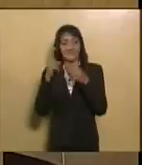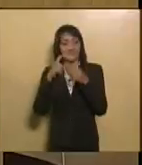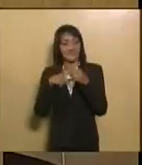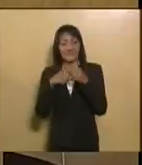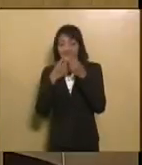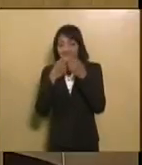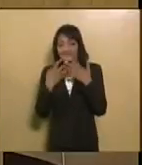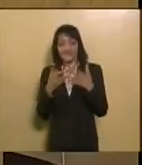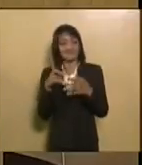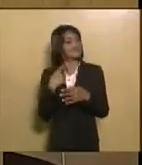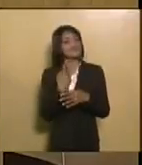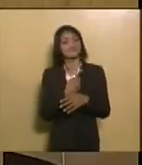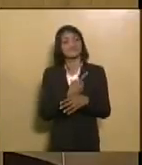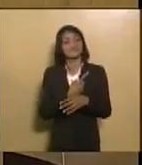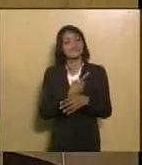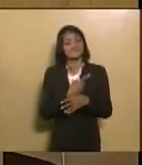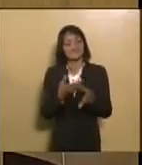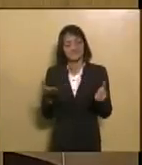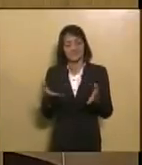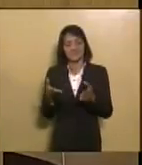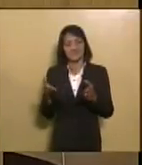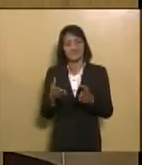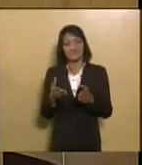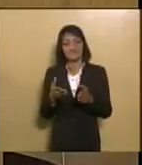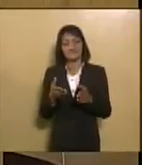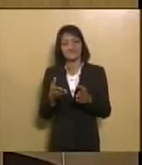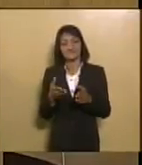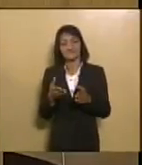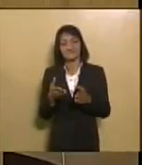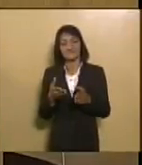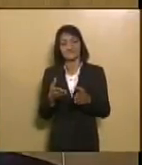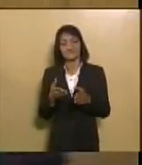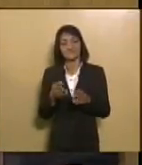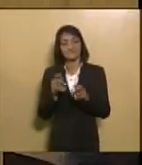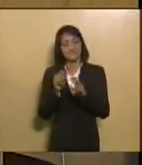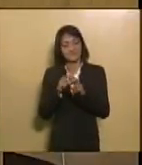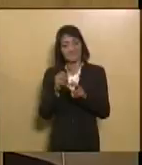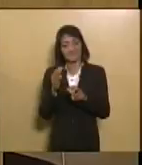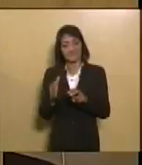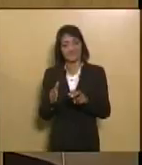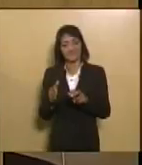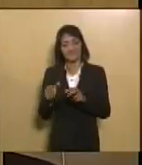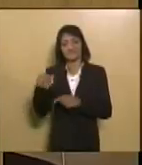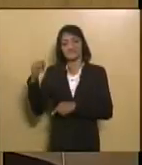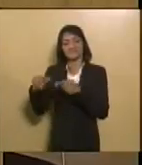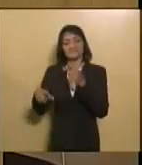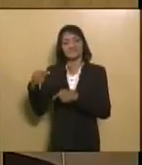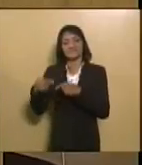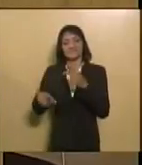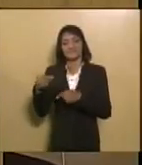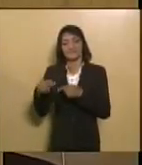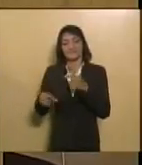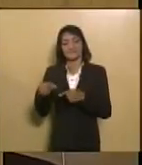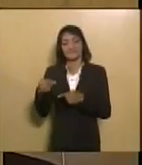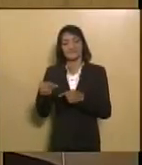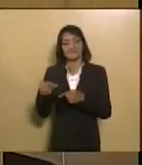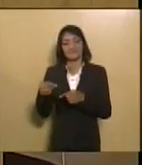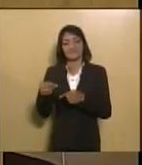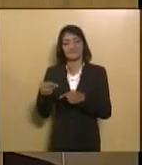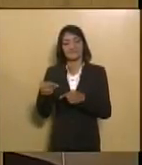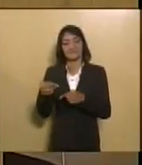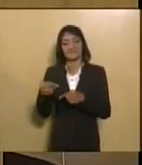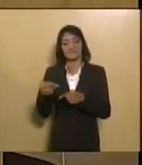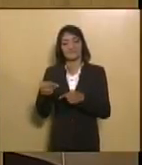possamos, nesse segundo semestre, travar grandes discussões em benefício do Estado